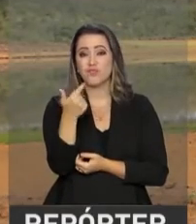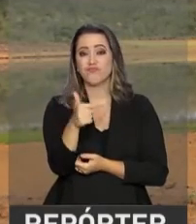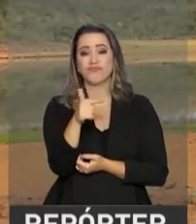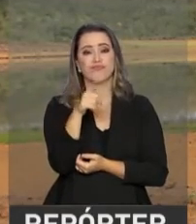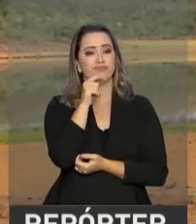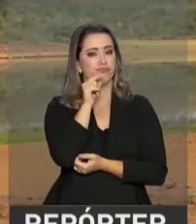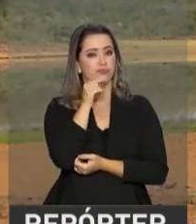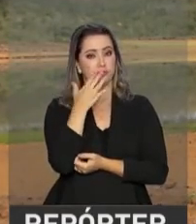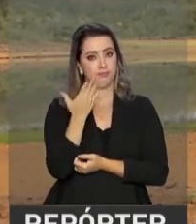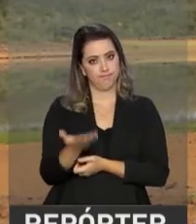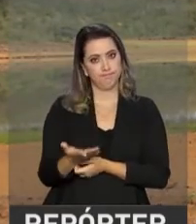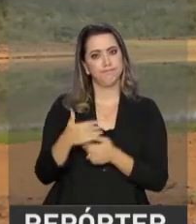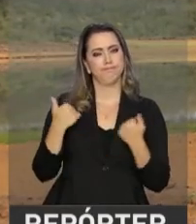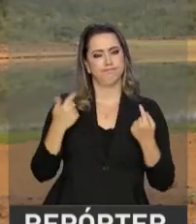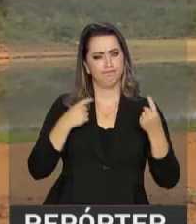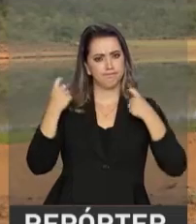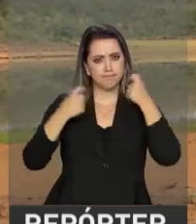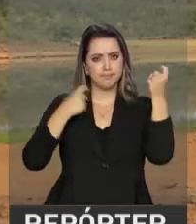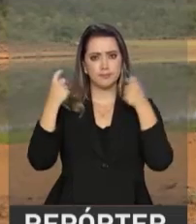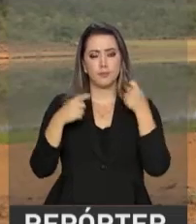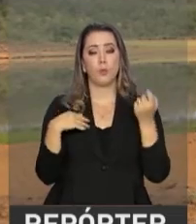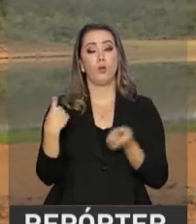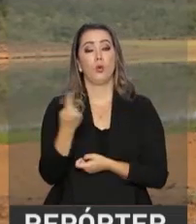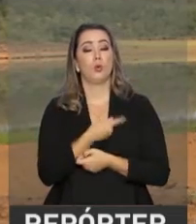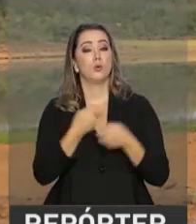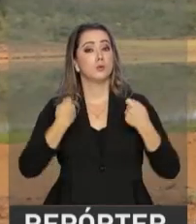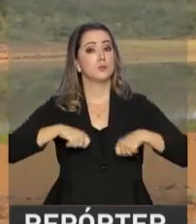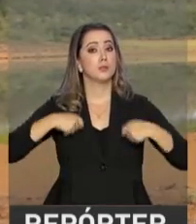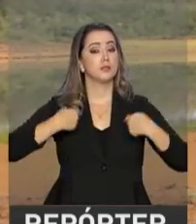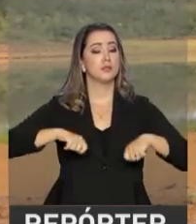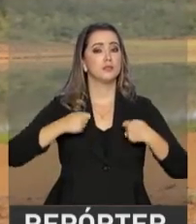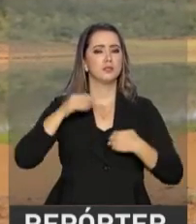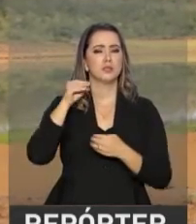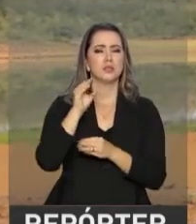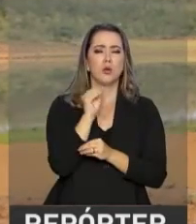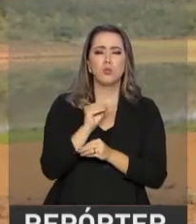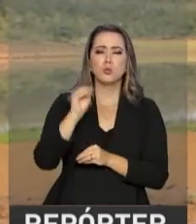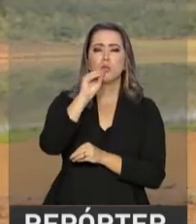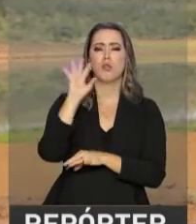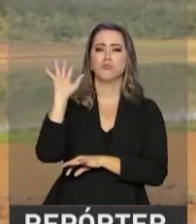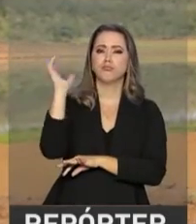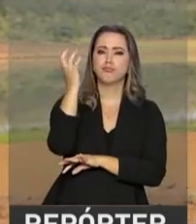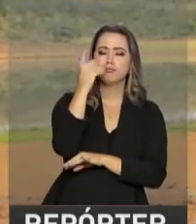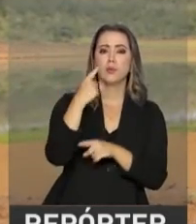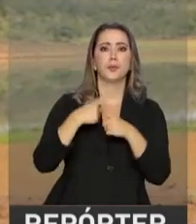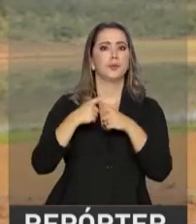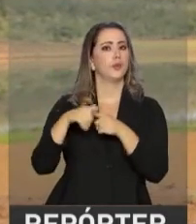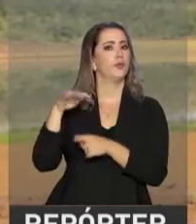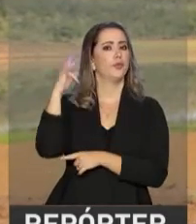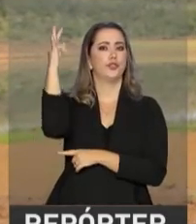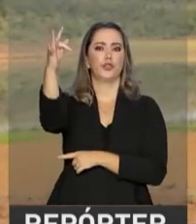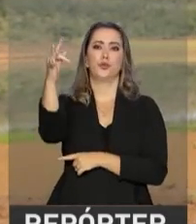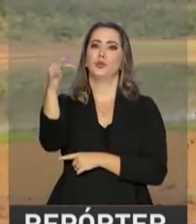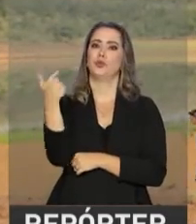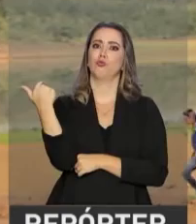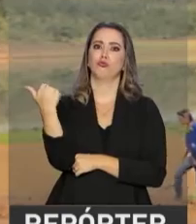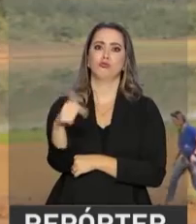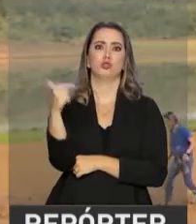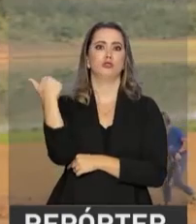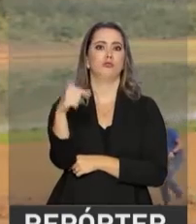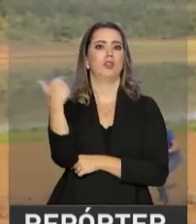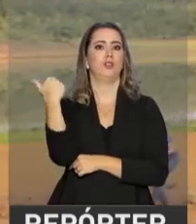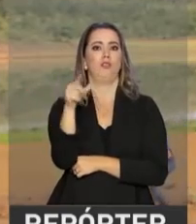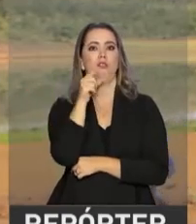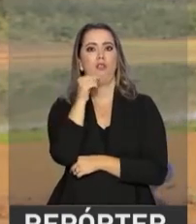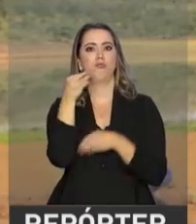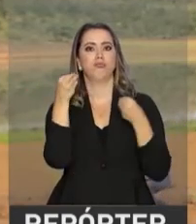isso é preocupante se a gente não fizer esse tipo de ação lá na frente eu não sei pode chegar um tempo que a gente não tem